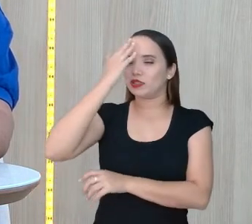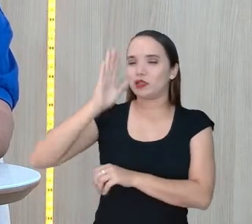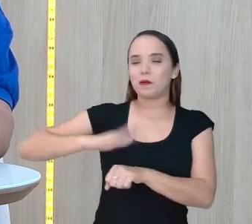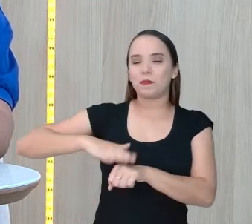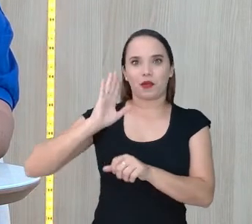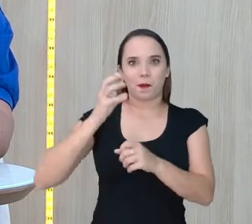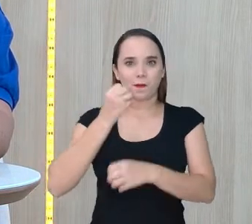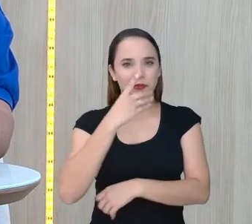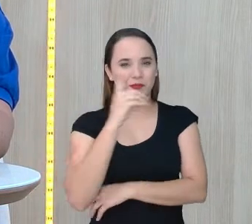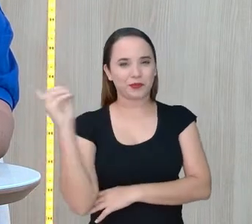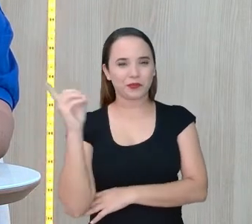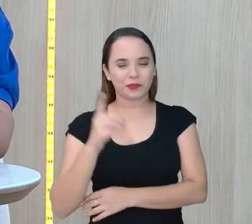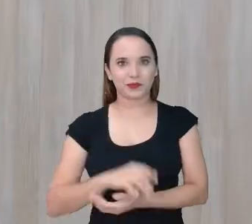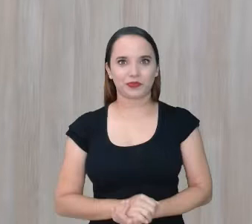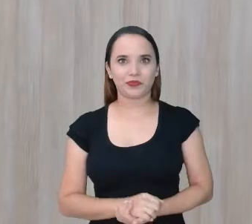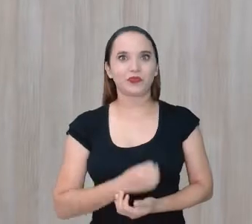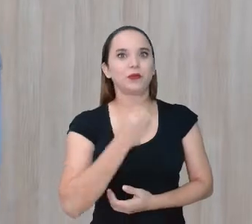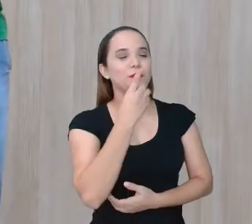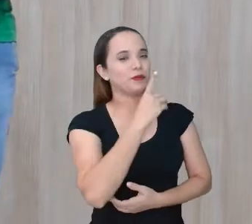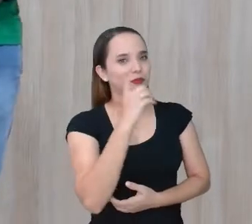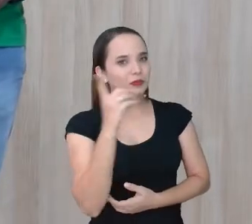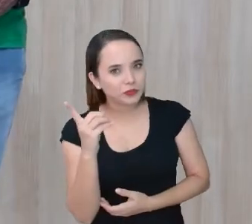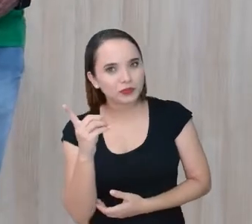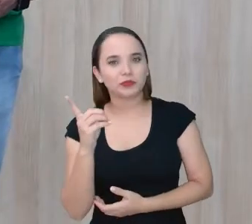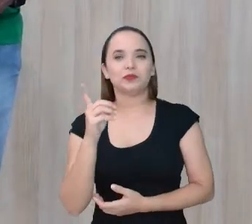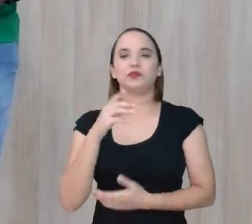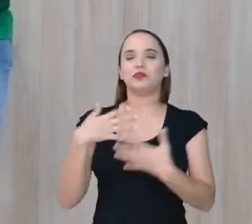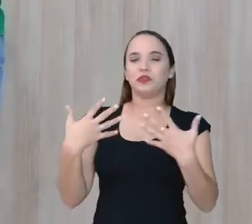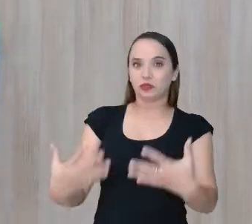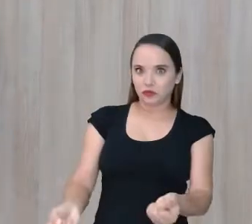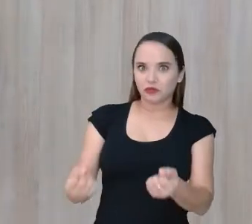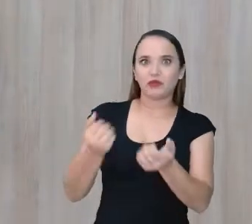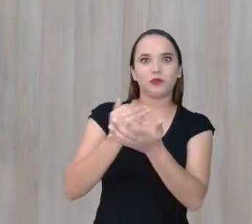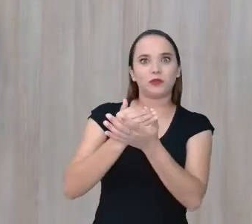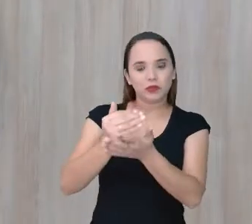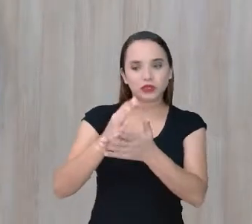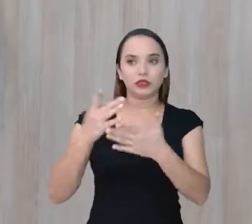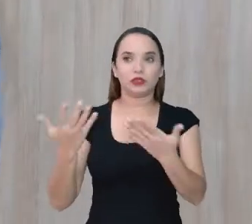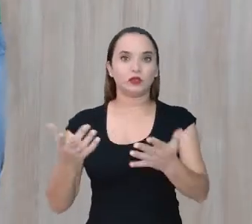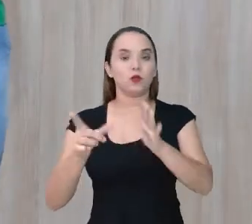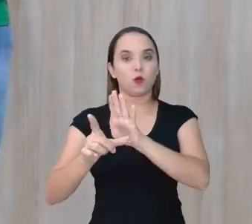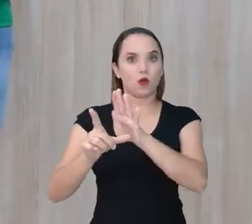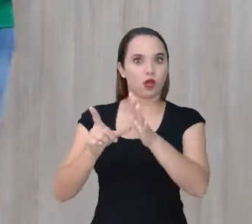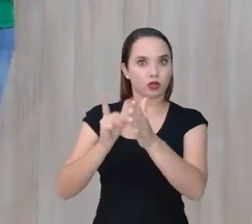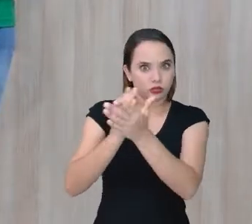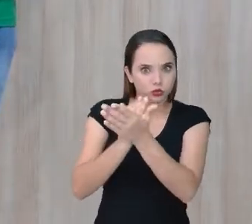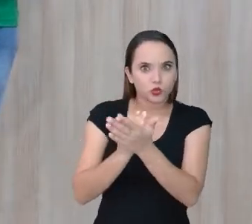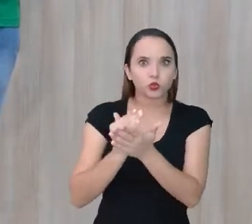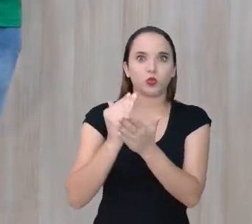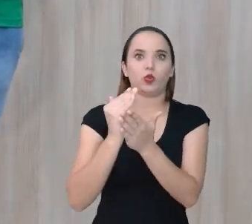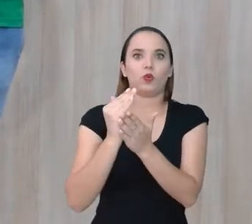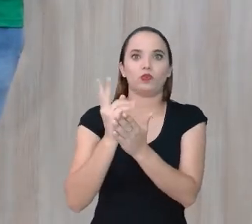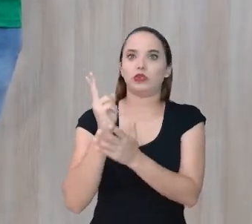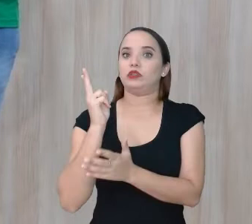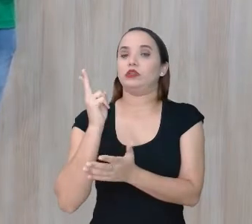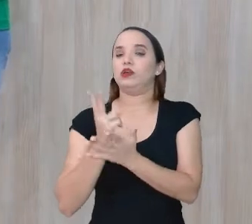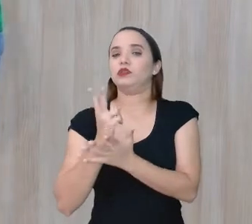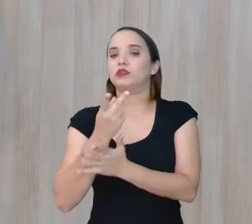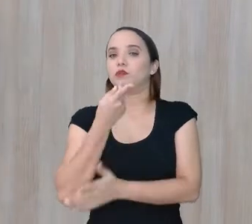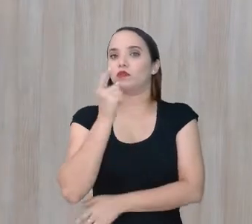dia. Bom dia, professora. Então vamos lá. Antes da gente iniciar a nossa aula de hoje, eu sempre